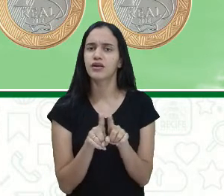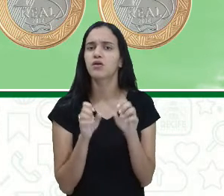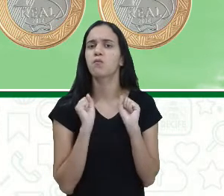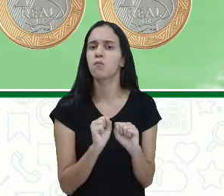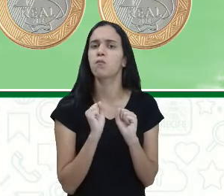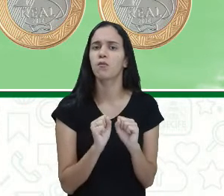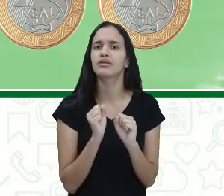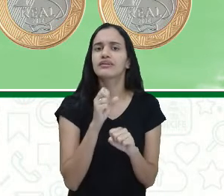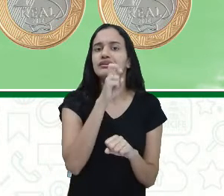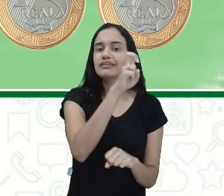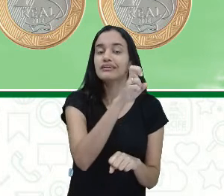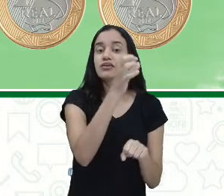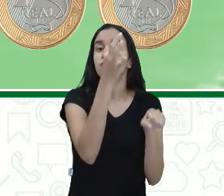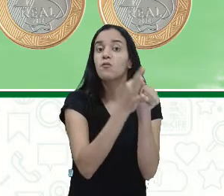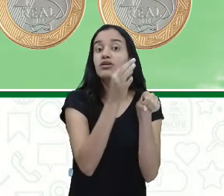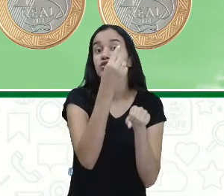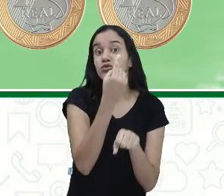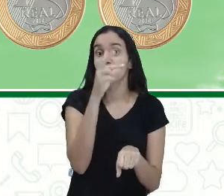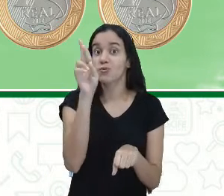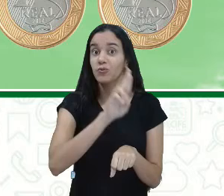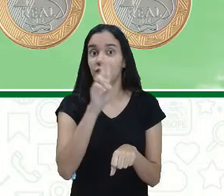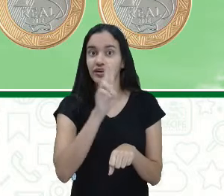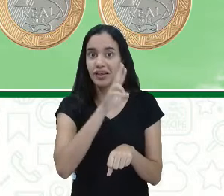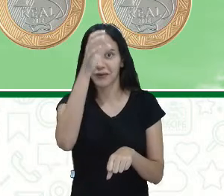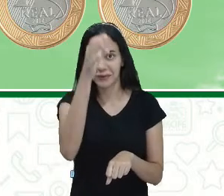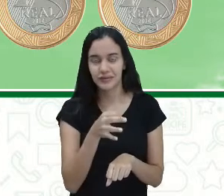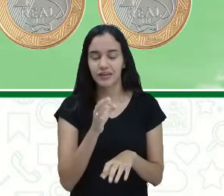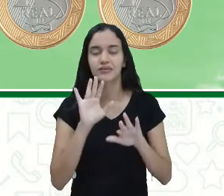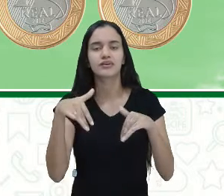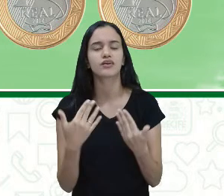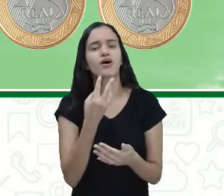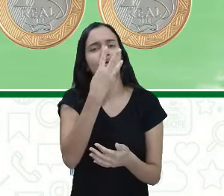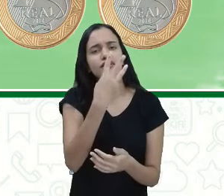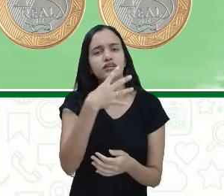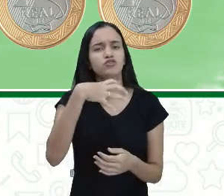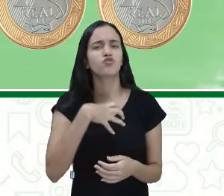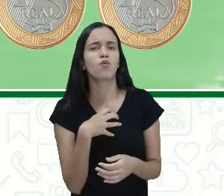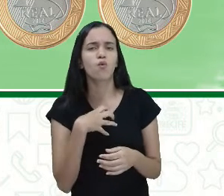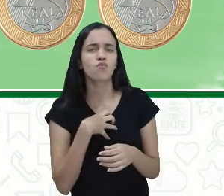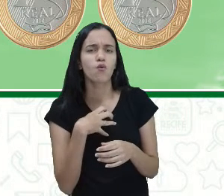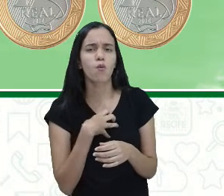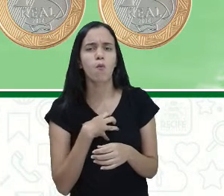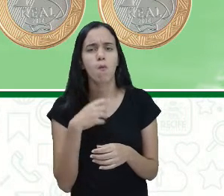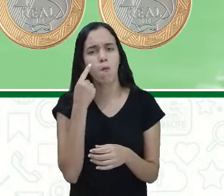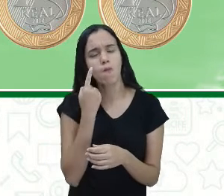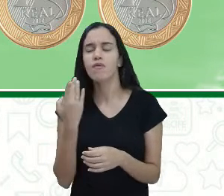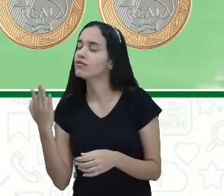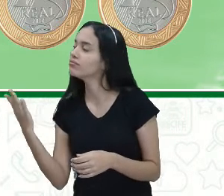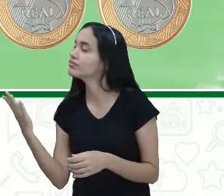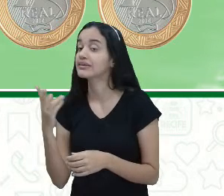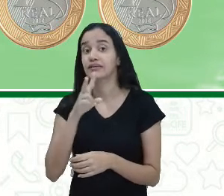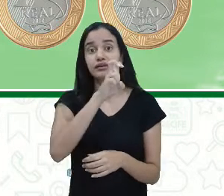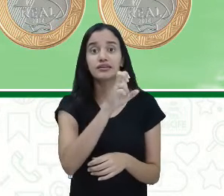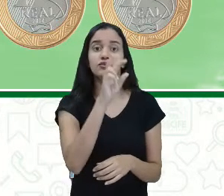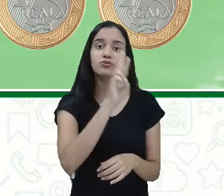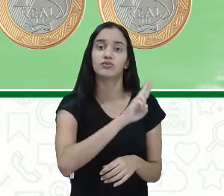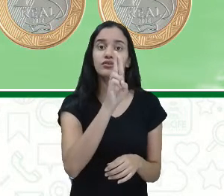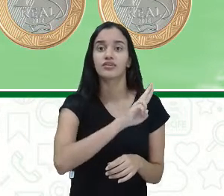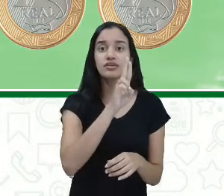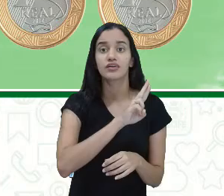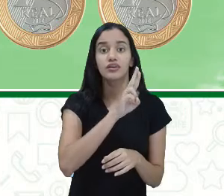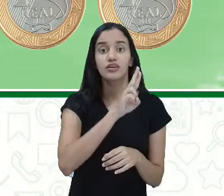ser 5 moedas de 1 real, certo? Então, as três formas ali, 5 reais está